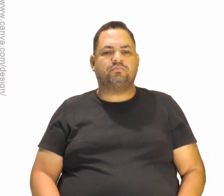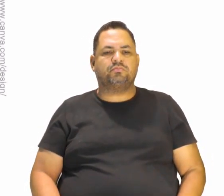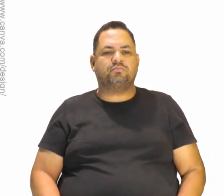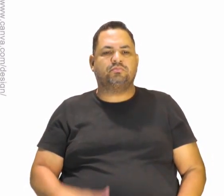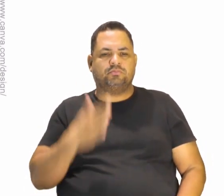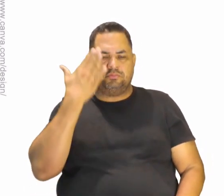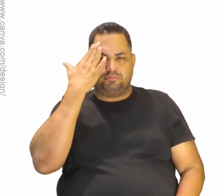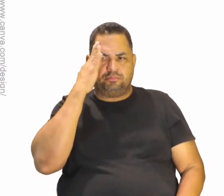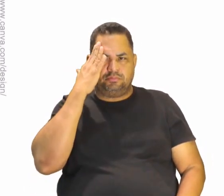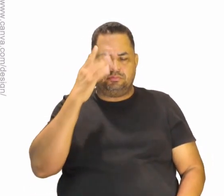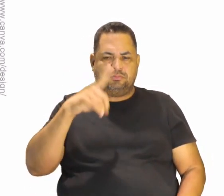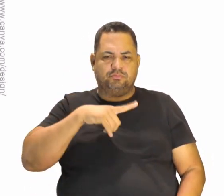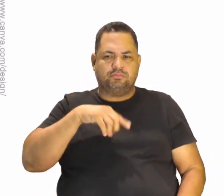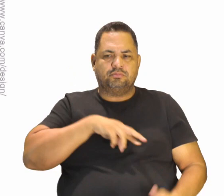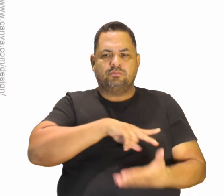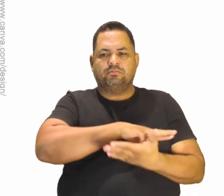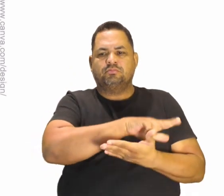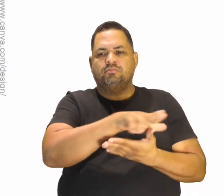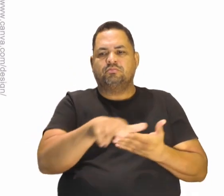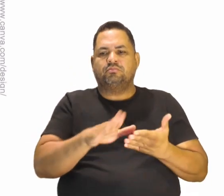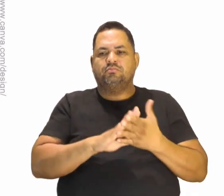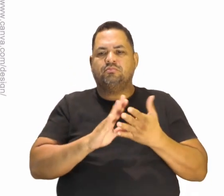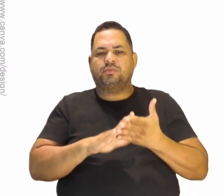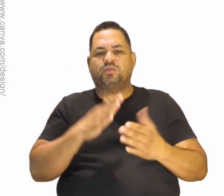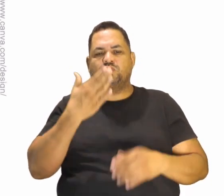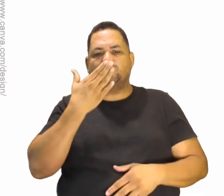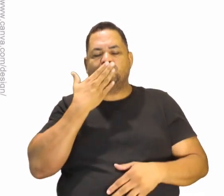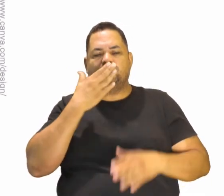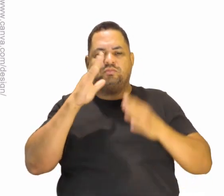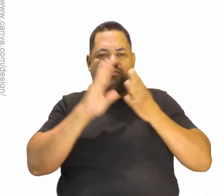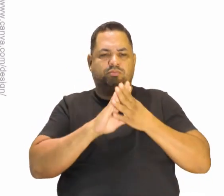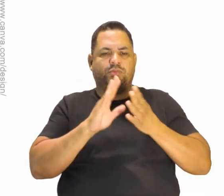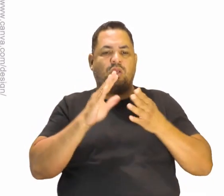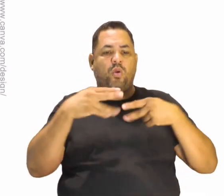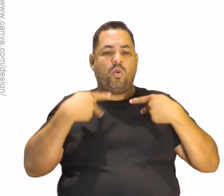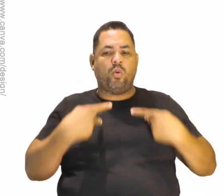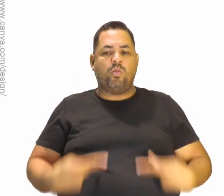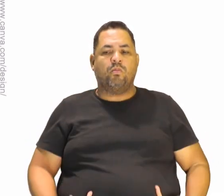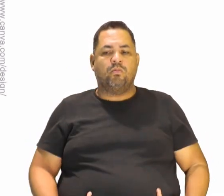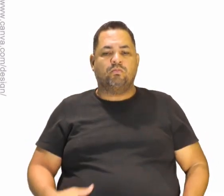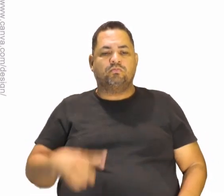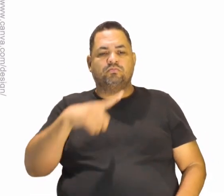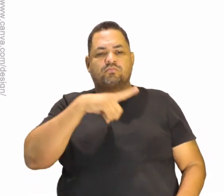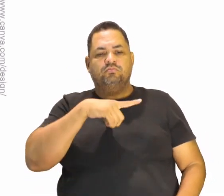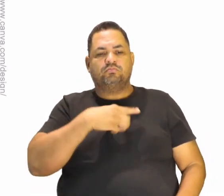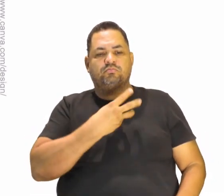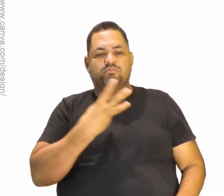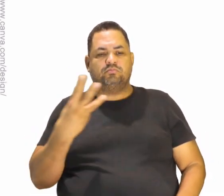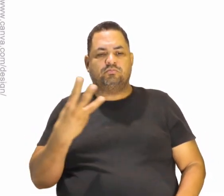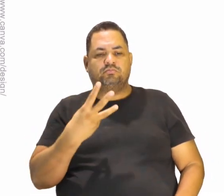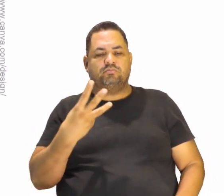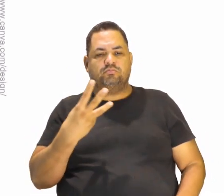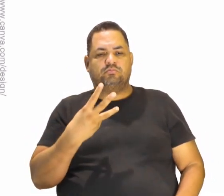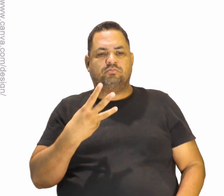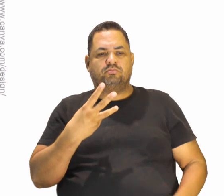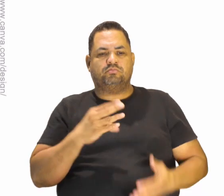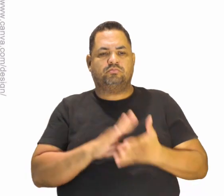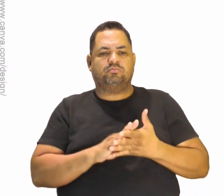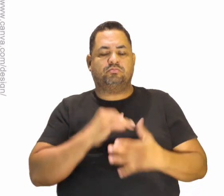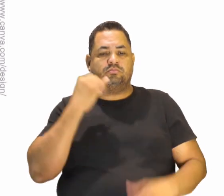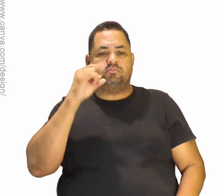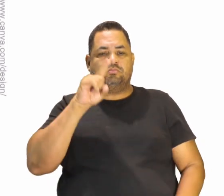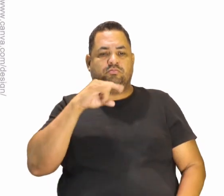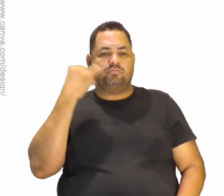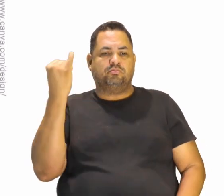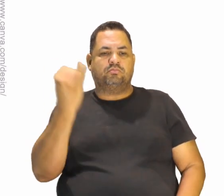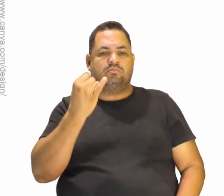Entendemos que temos diversos tipos de corpos, né? Nós vimos aí que existem 3 tipos aí muito importantes a